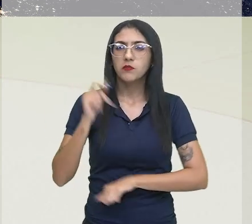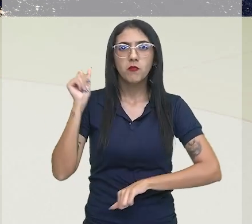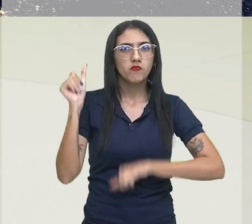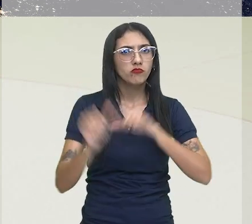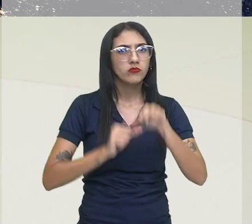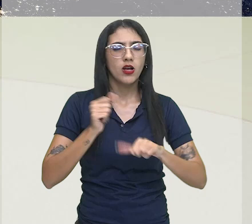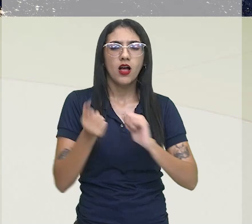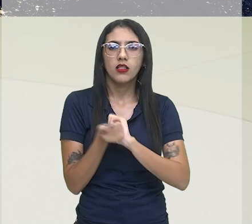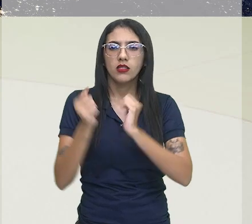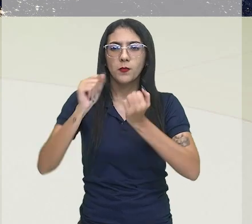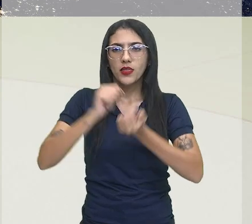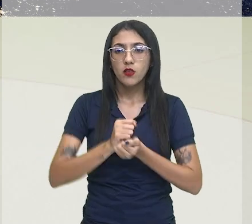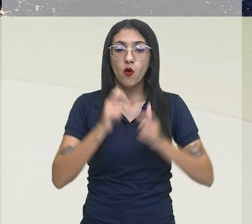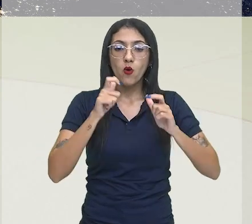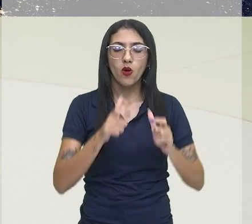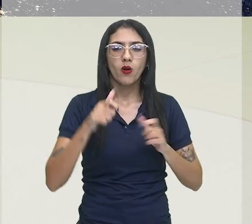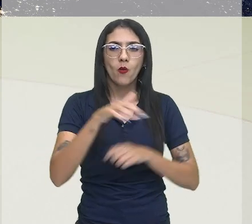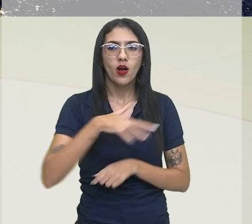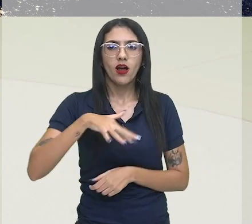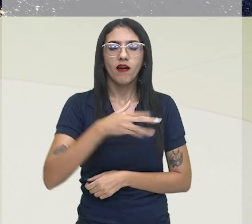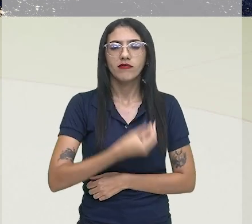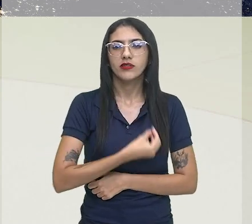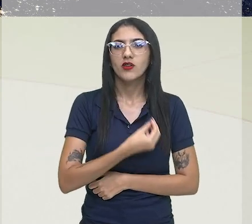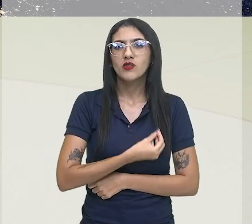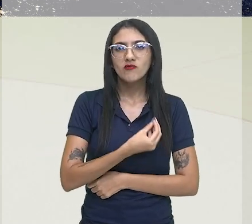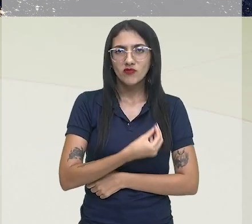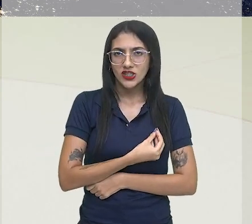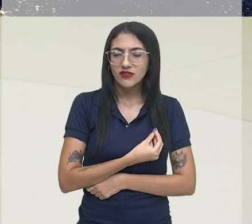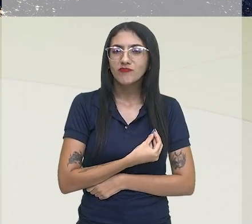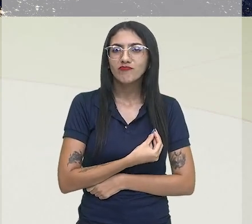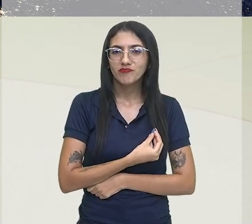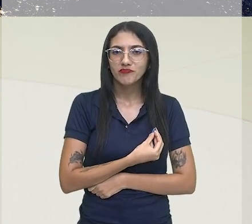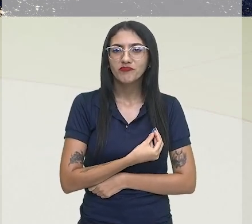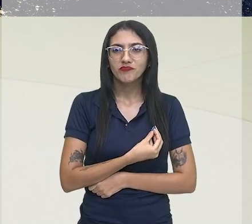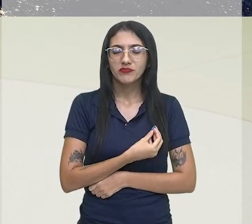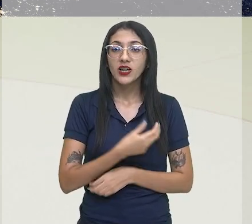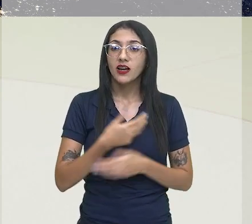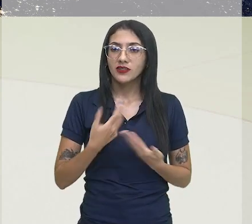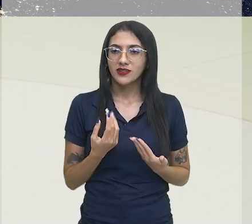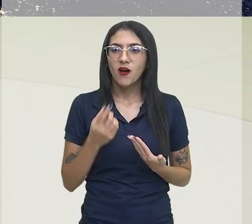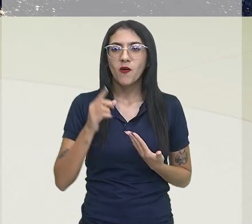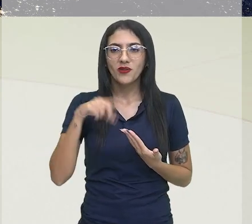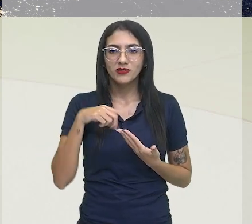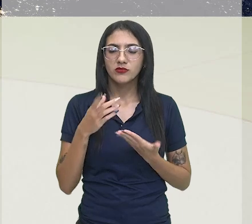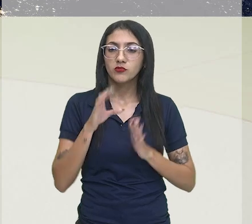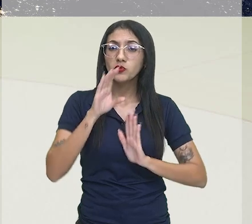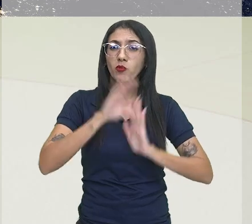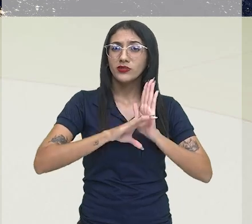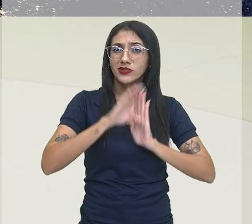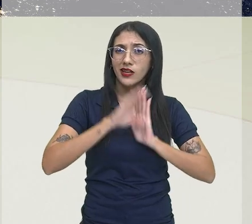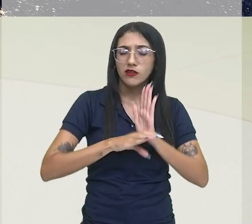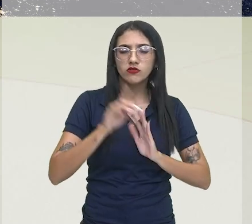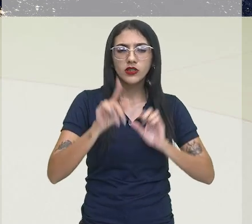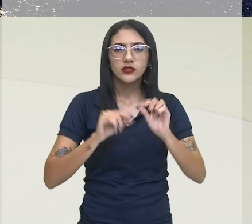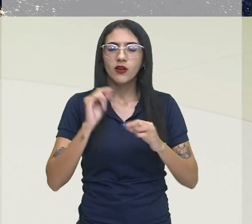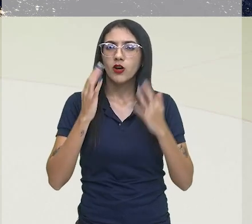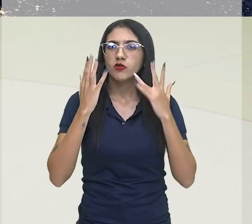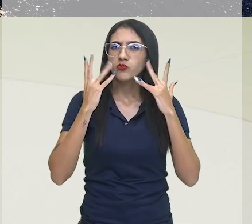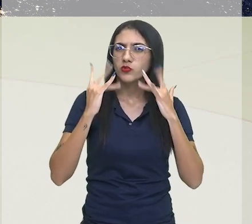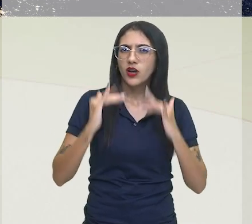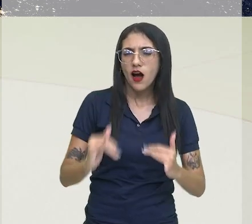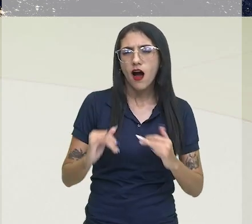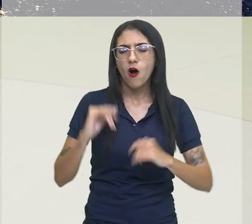ao ambiente em que eles vivem, né? Então, esses aí são os conceitos de seleção natural,